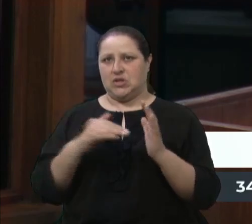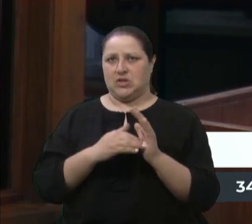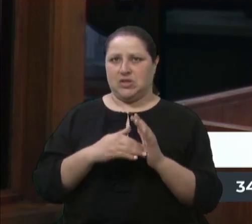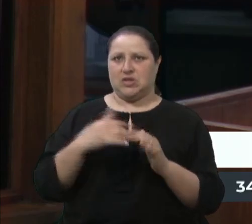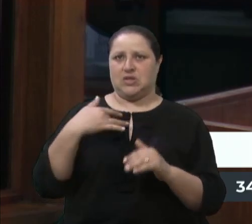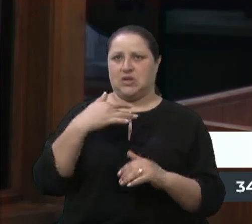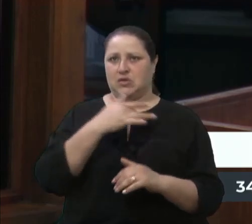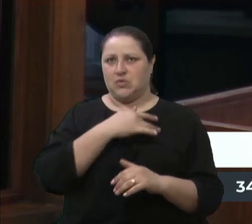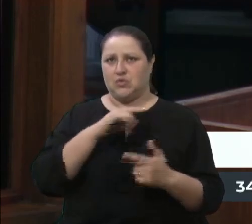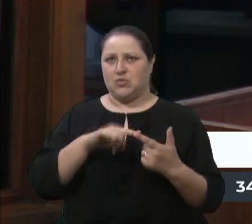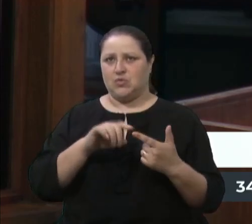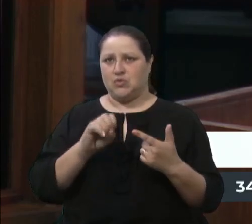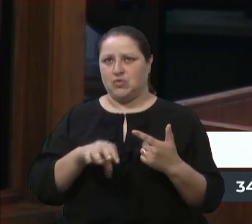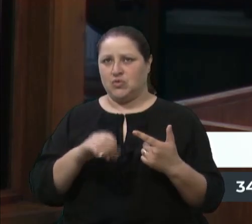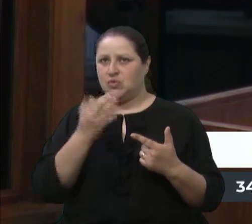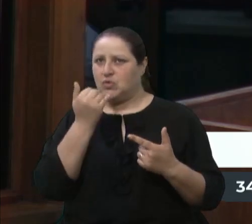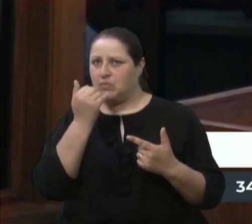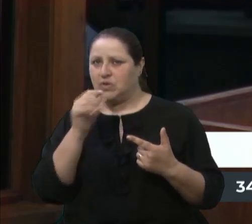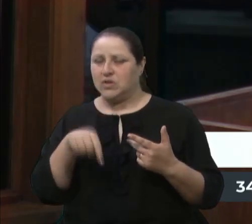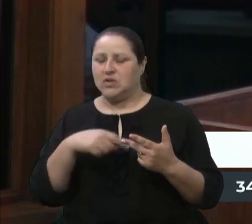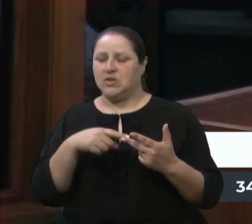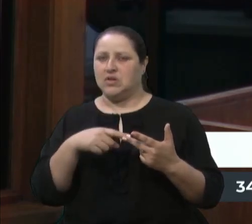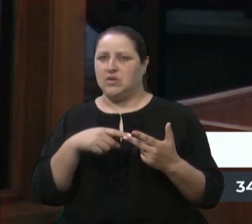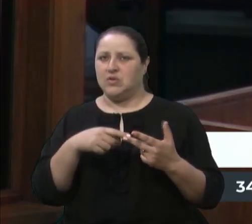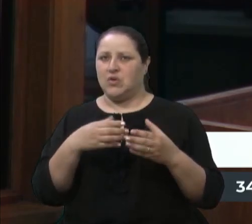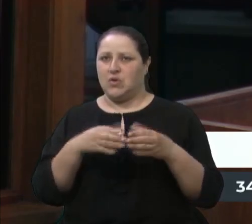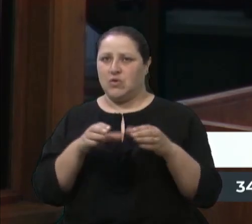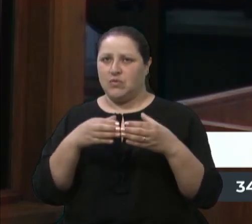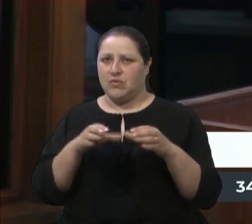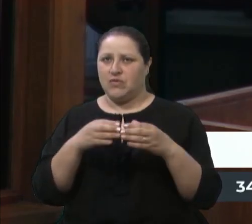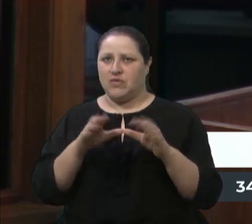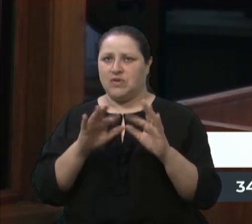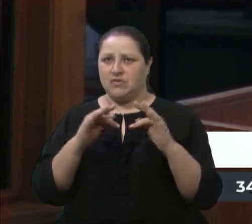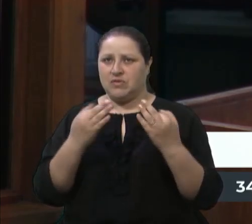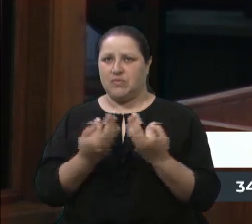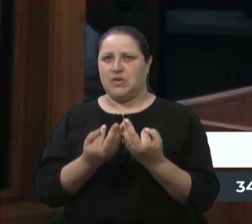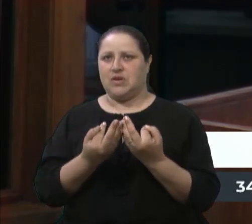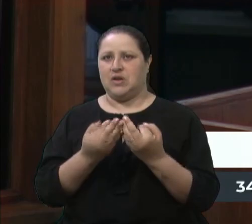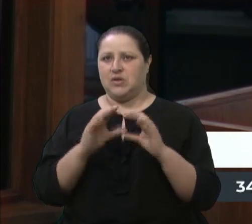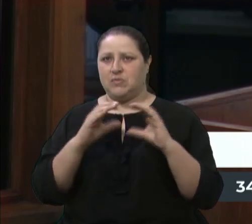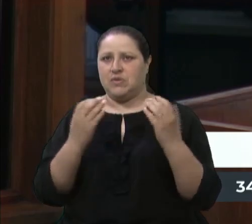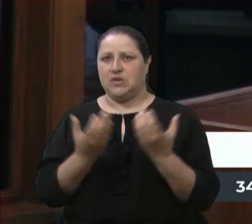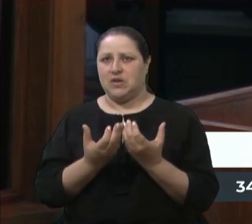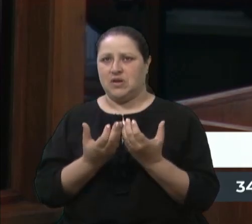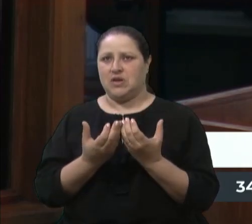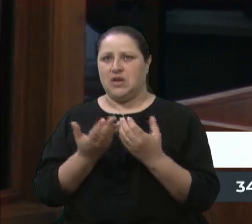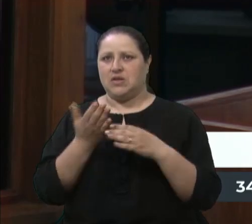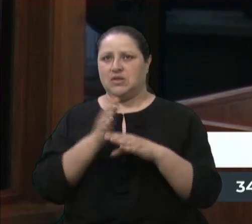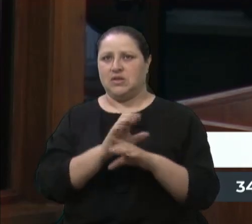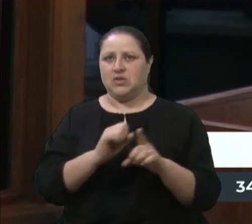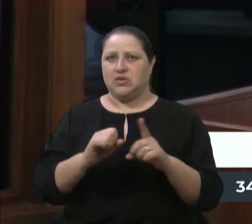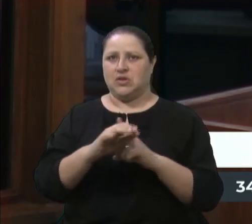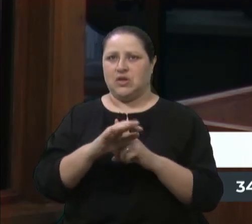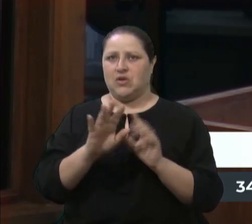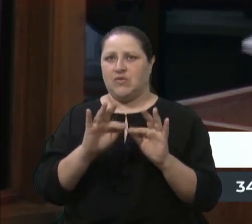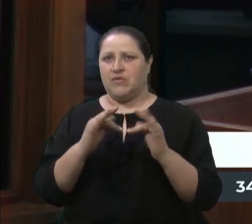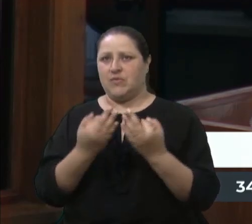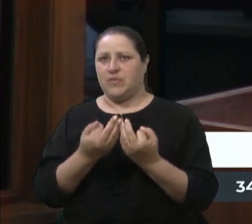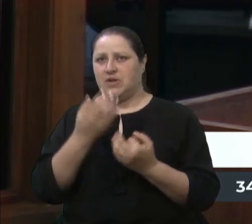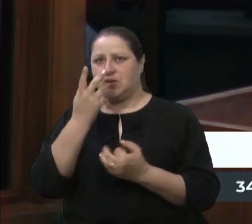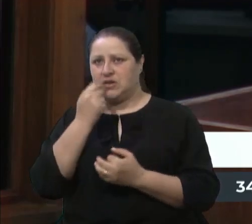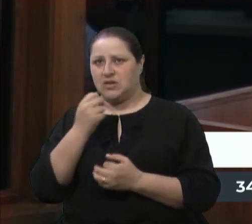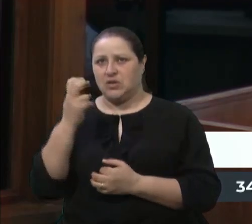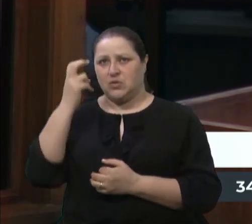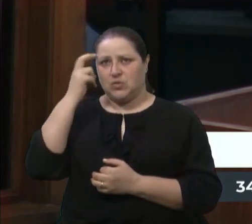nutrição, a educação infantil, a convivência familiar e comunitária, a assistência social, a família da criança, a